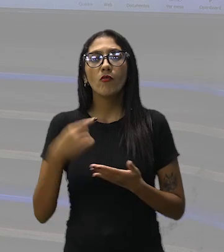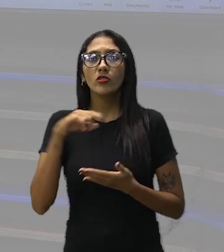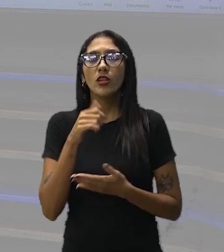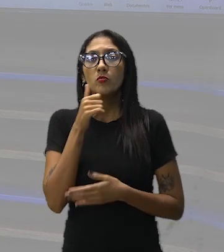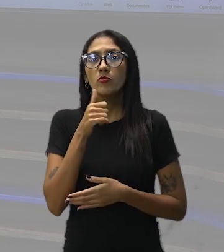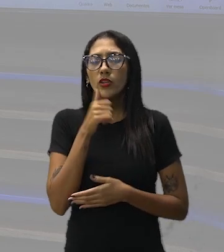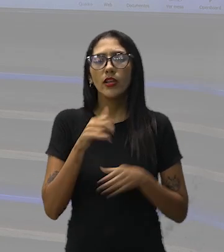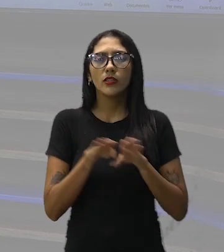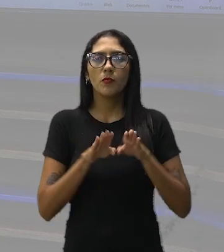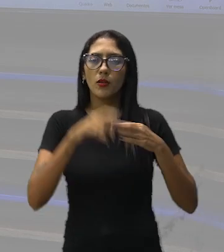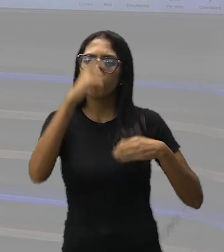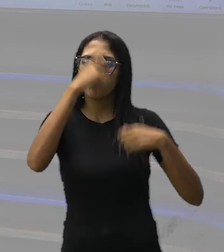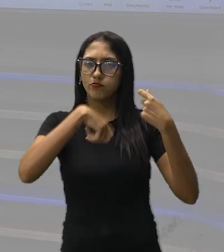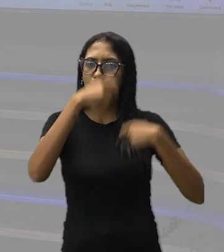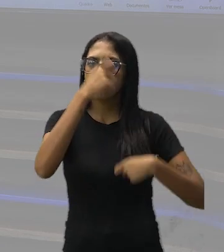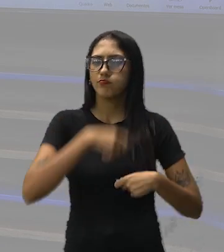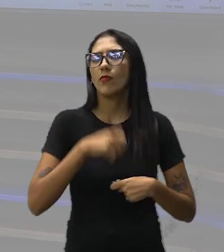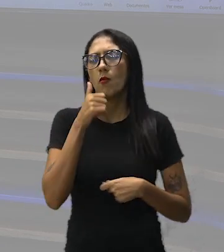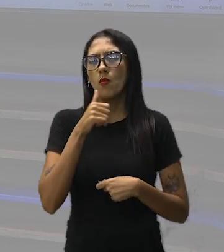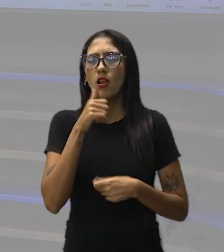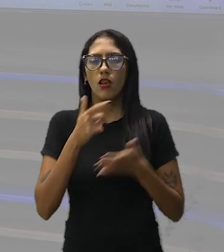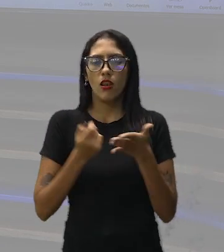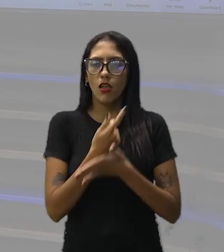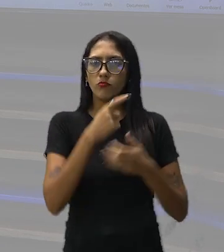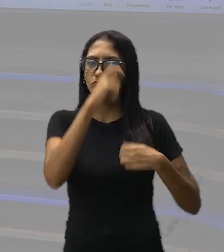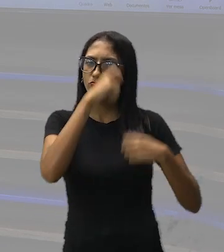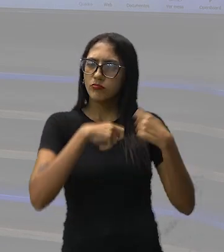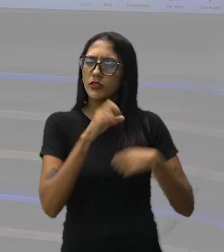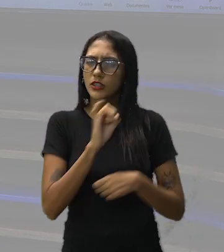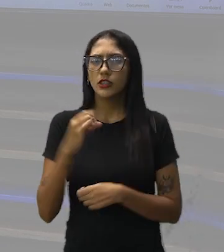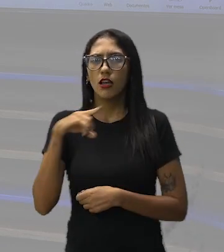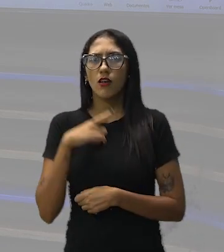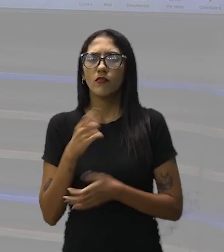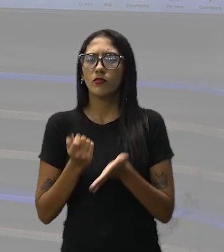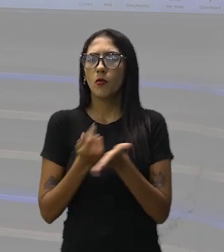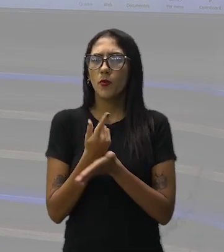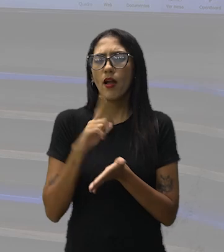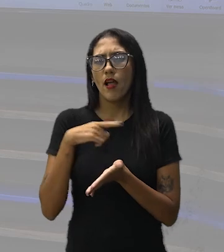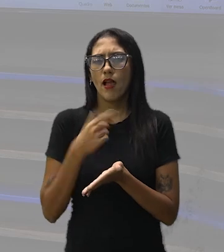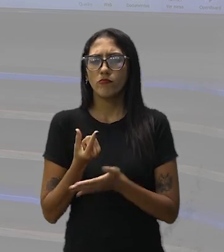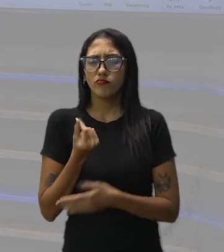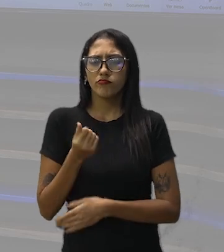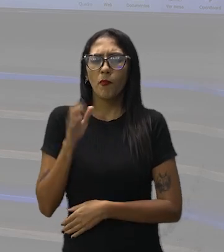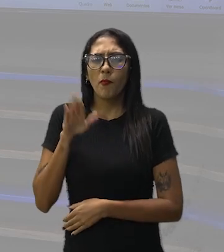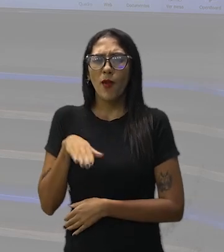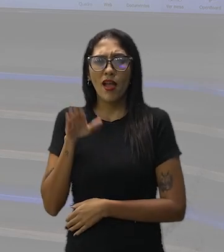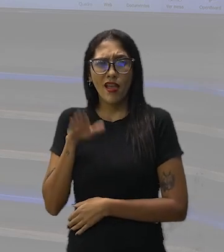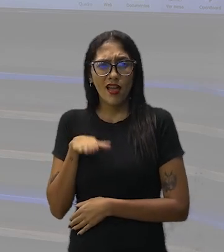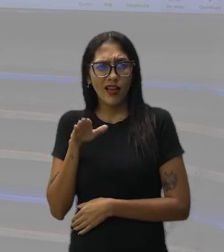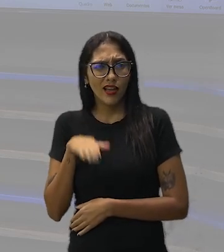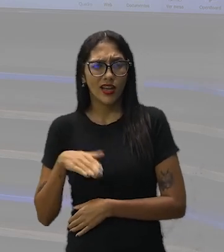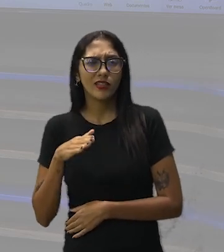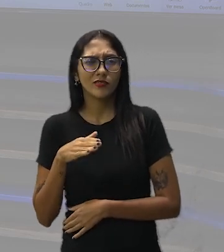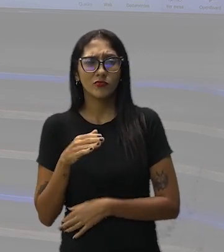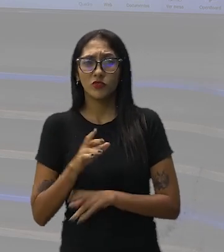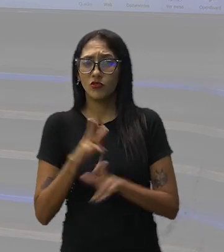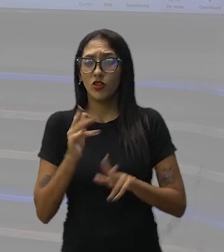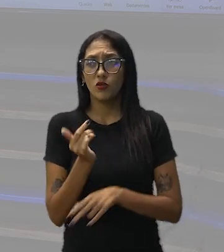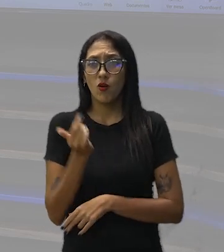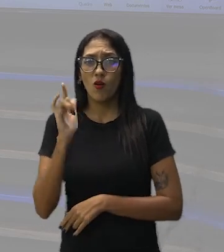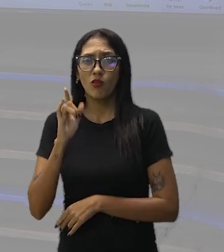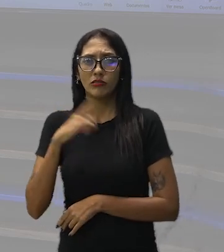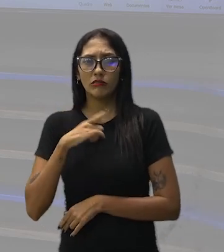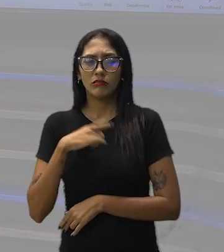comprar uma chapinha para alisar o cabelo. Se você compra uma chapinha que ela é mais barata do que o que